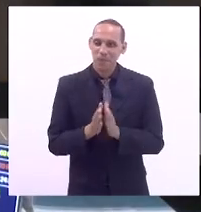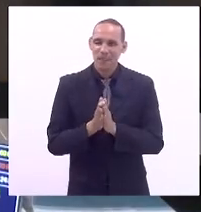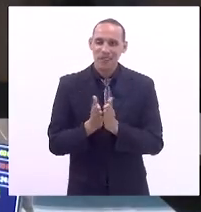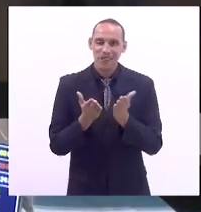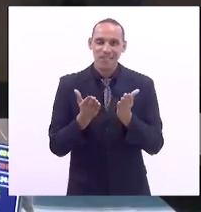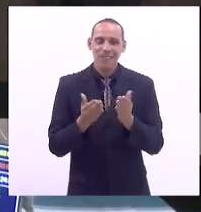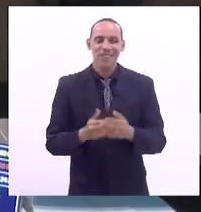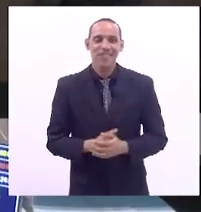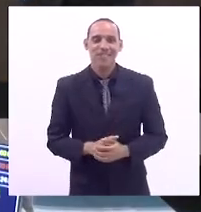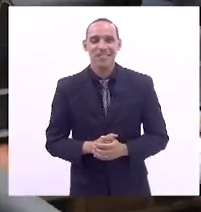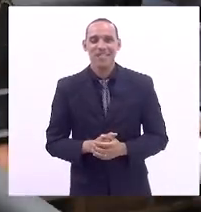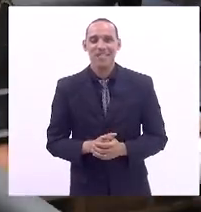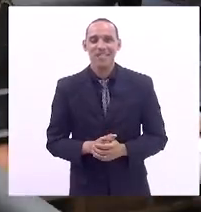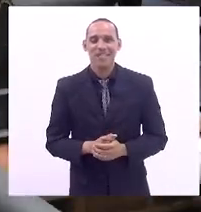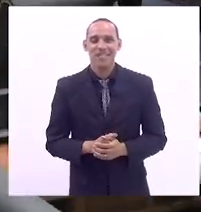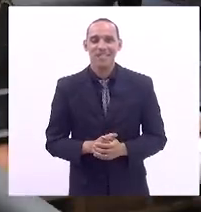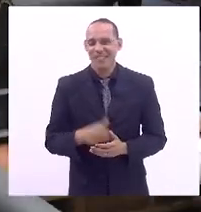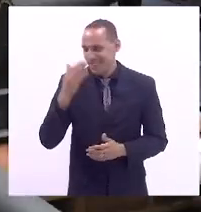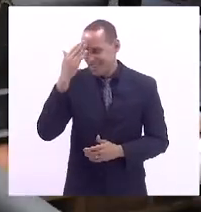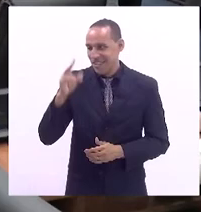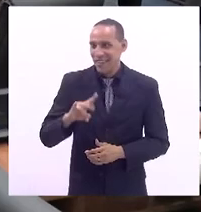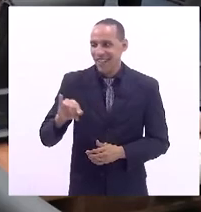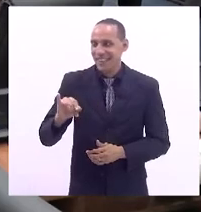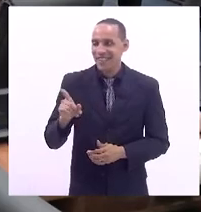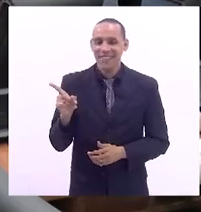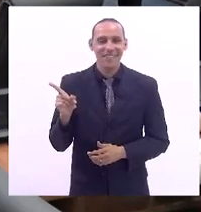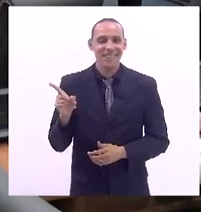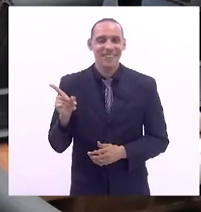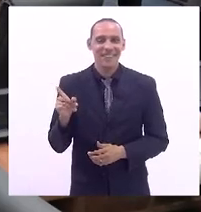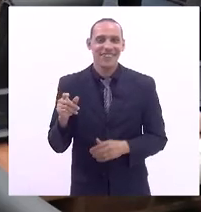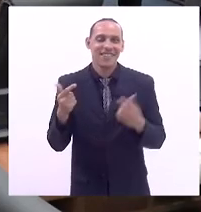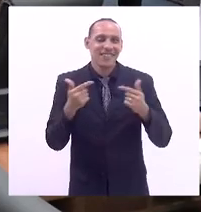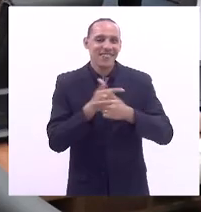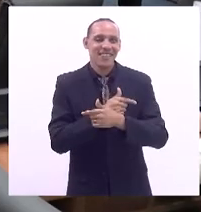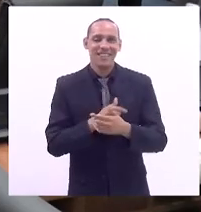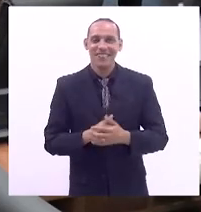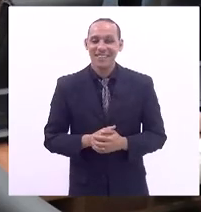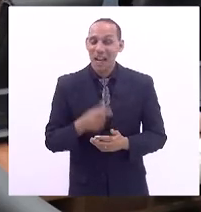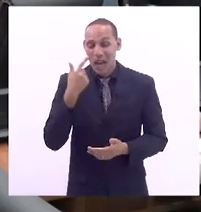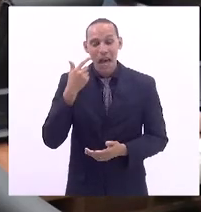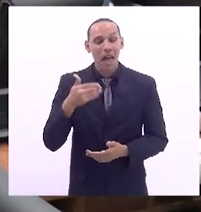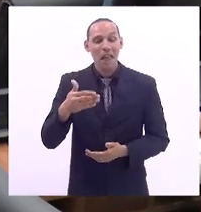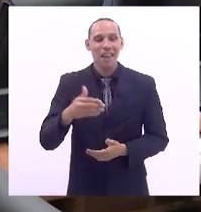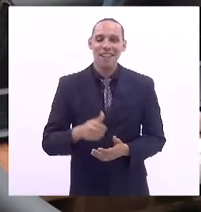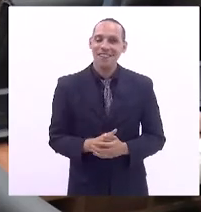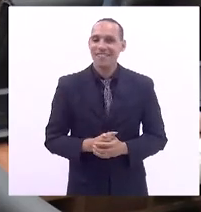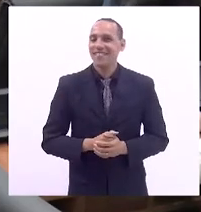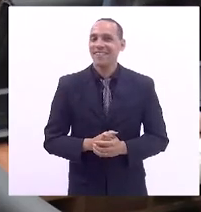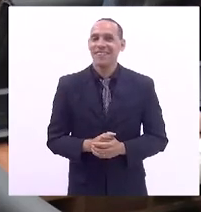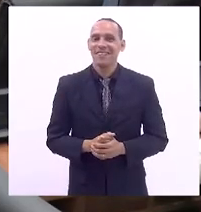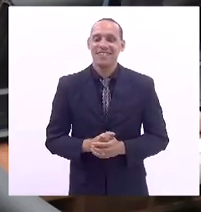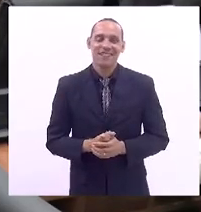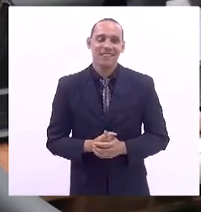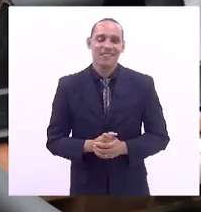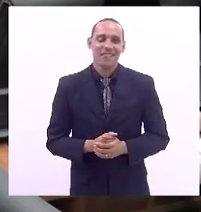favor o que vai agradecer agora você ver né